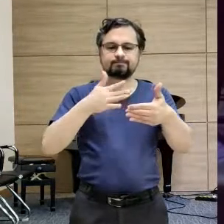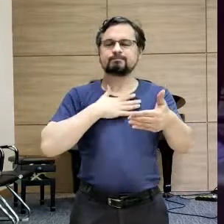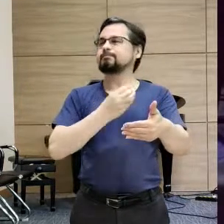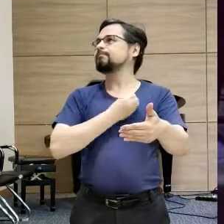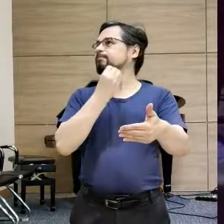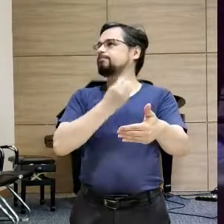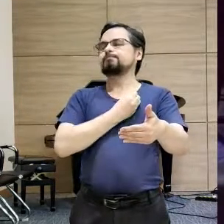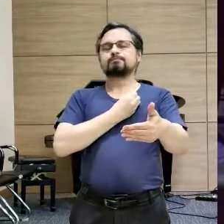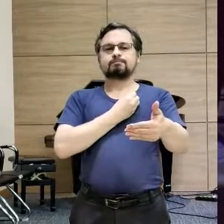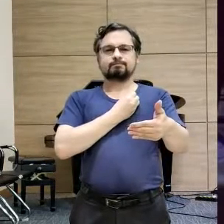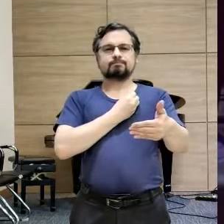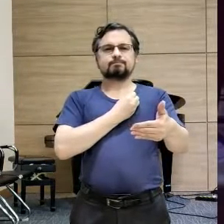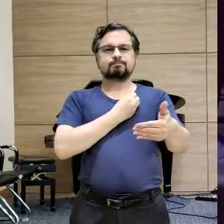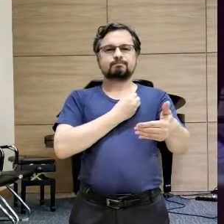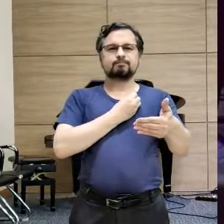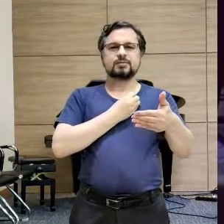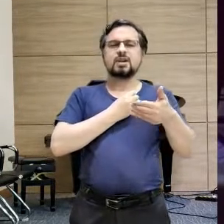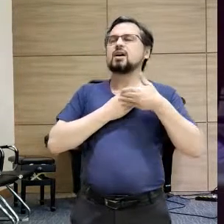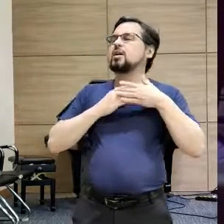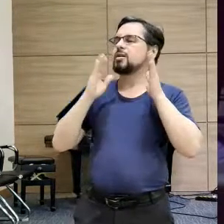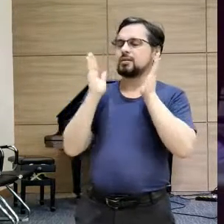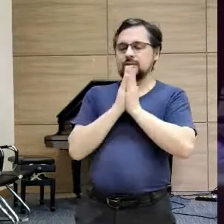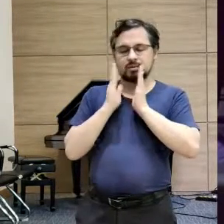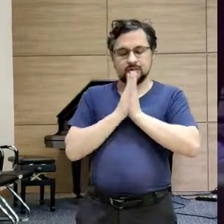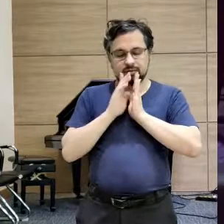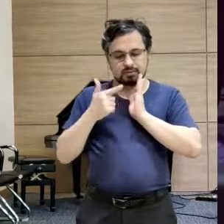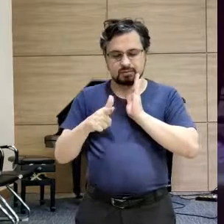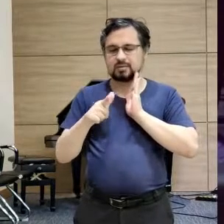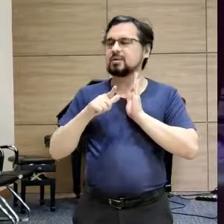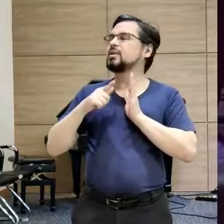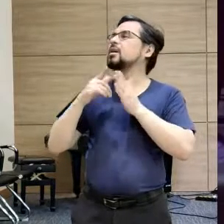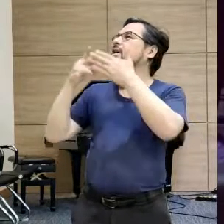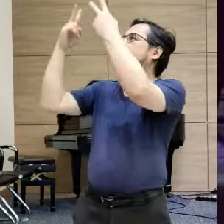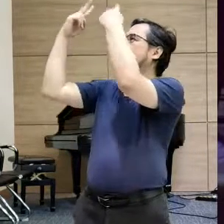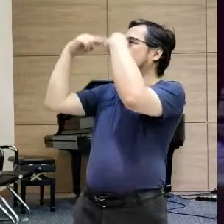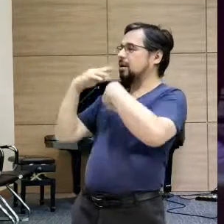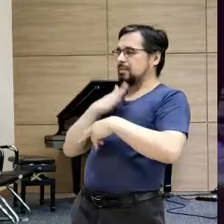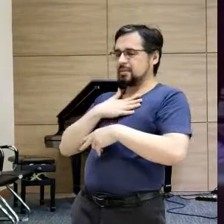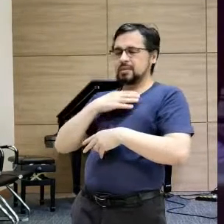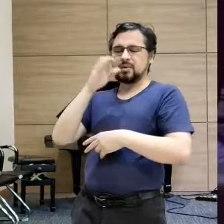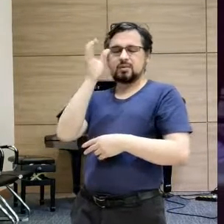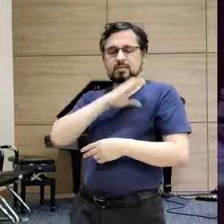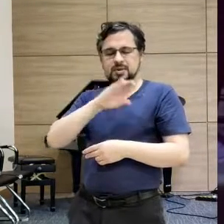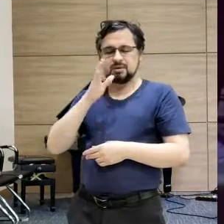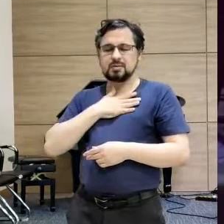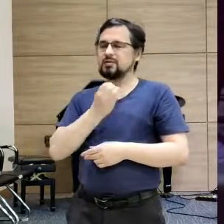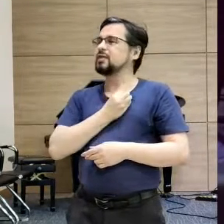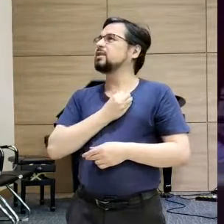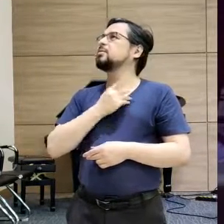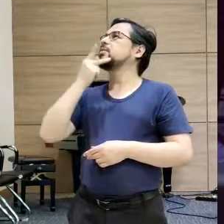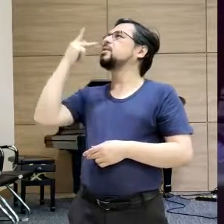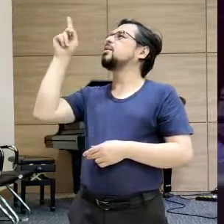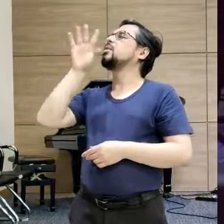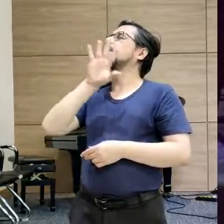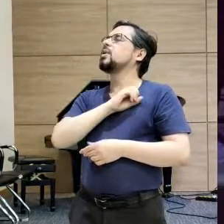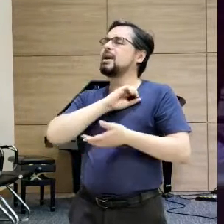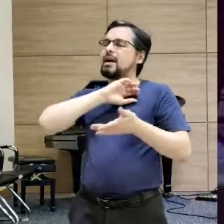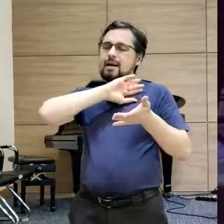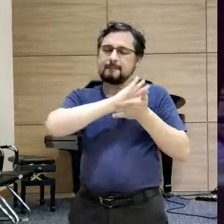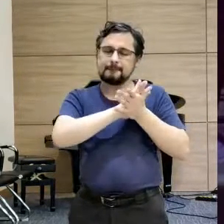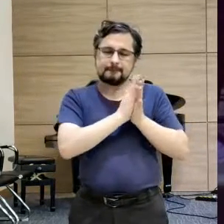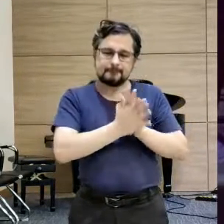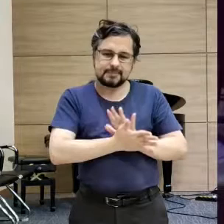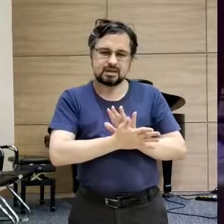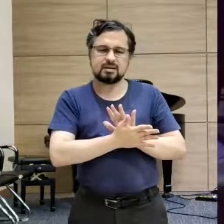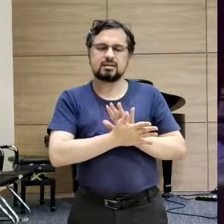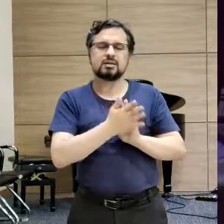Então ele diz, Senhor, compadece-te de mim segundo o teu amor, apaga as minhas transgressões. É interessante que ele vai usar três expressões para o